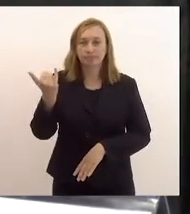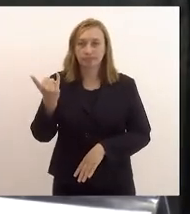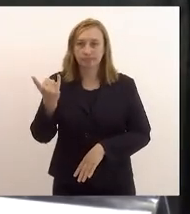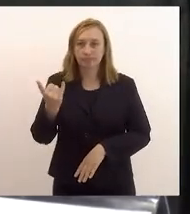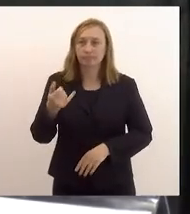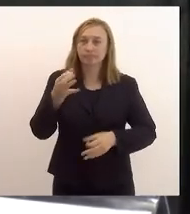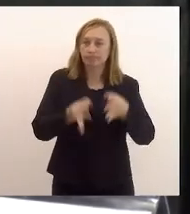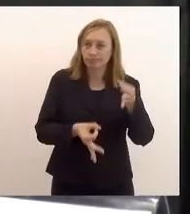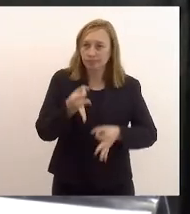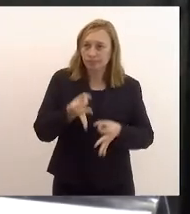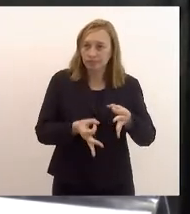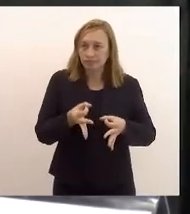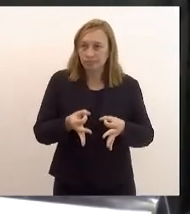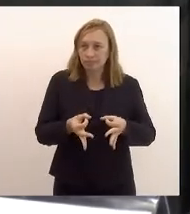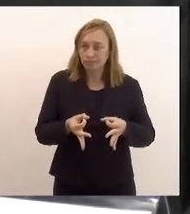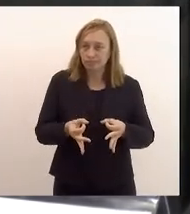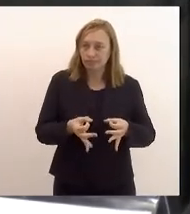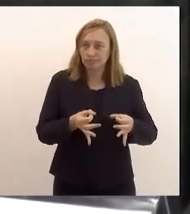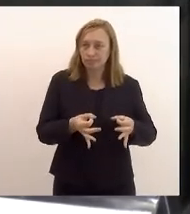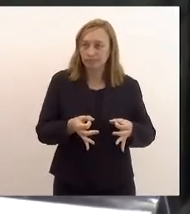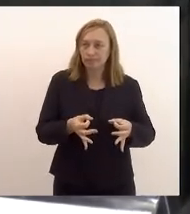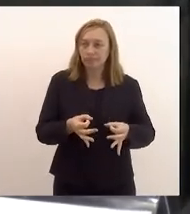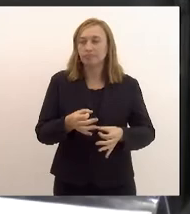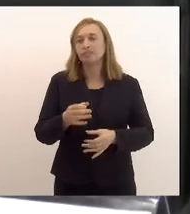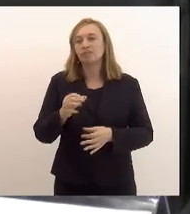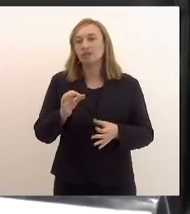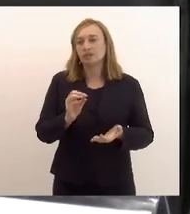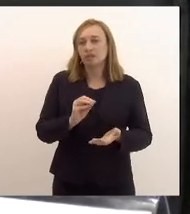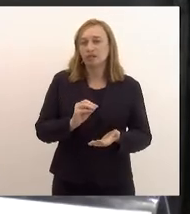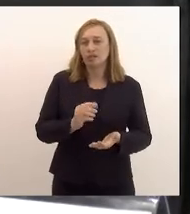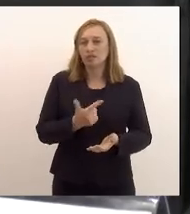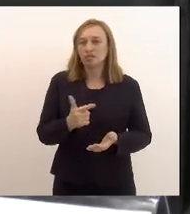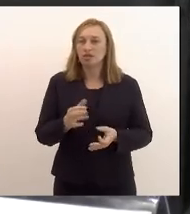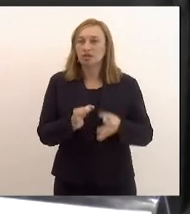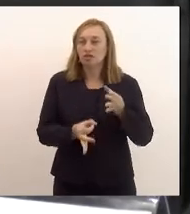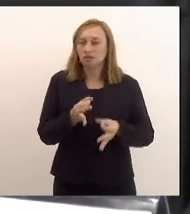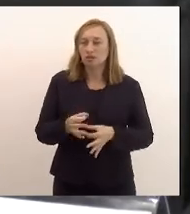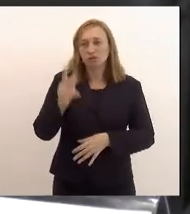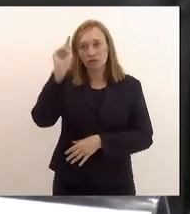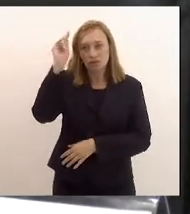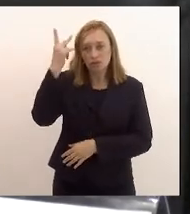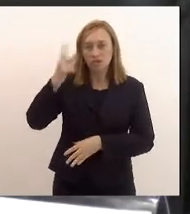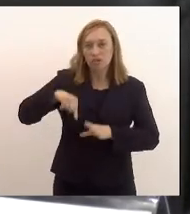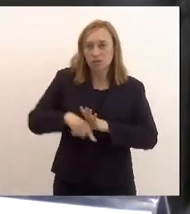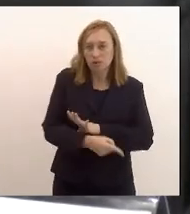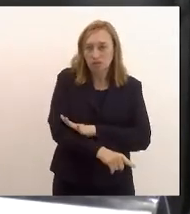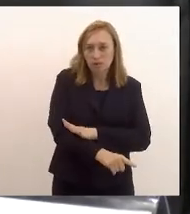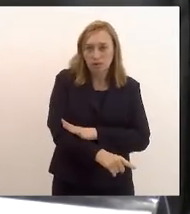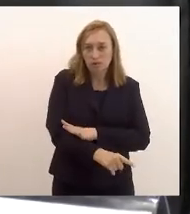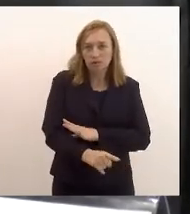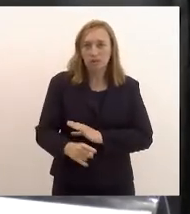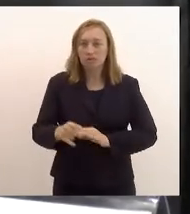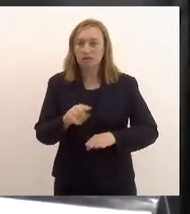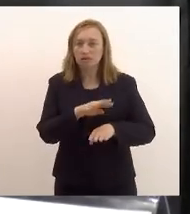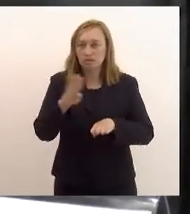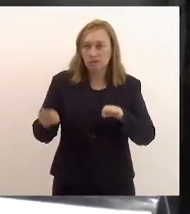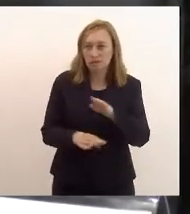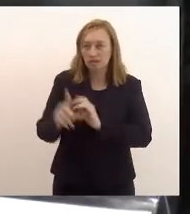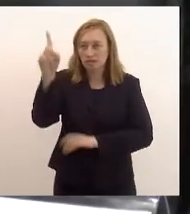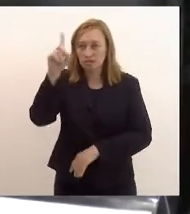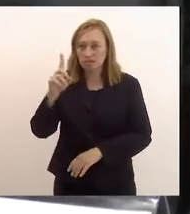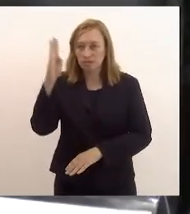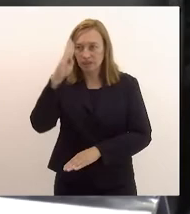para levar Justiça aos injustiçados historicamente e uma justiça que é aprofundada nesse Brasil todo igual então